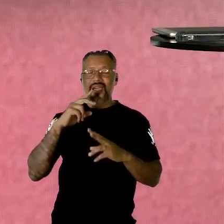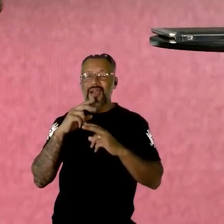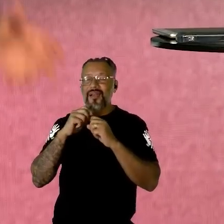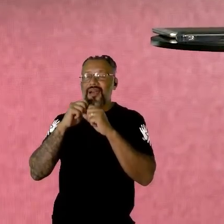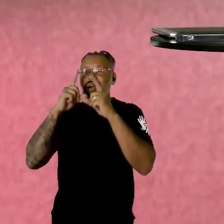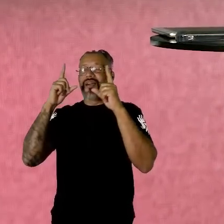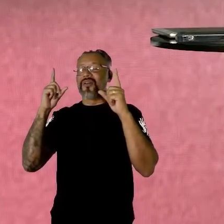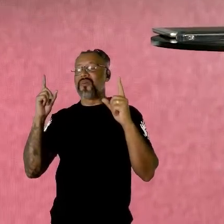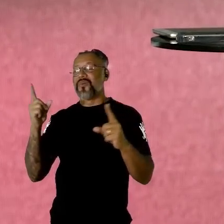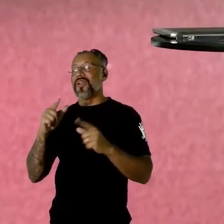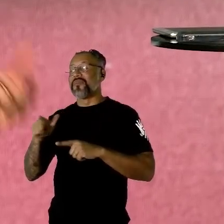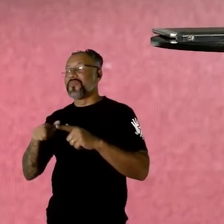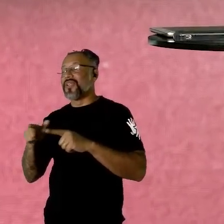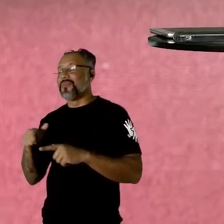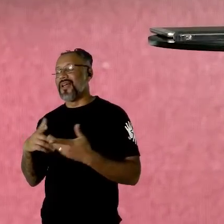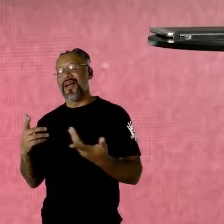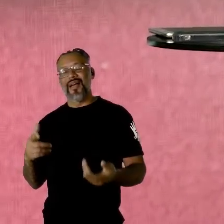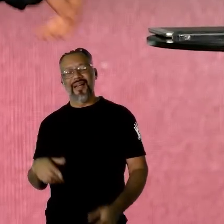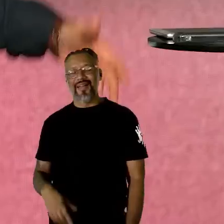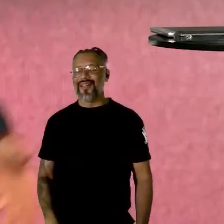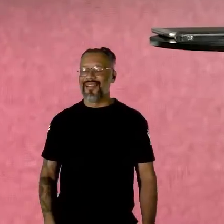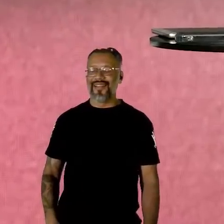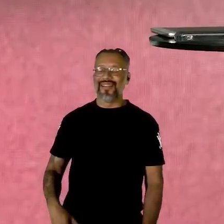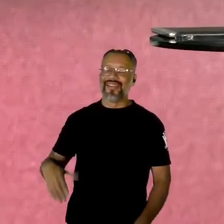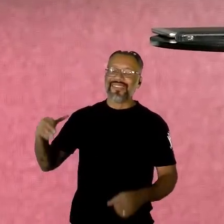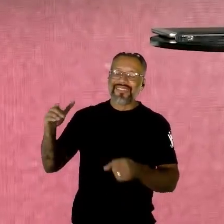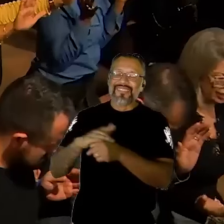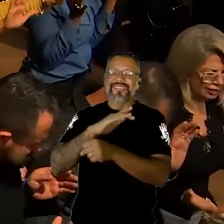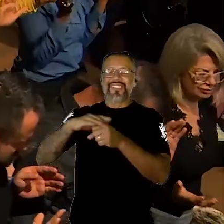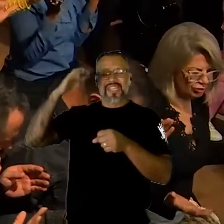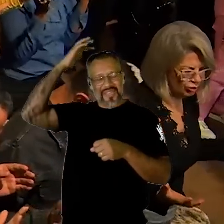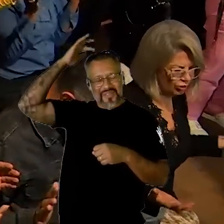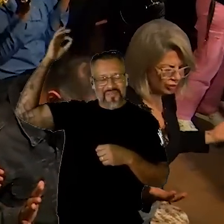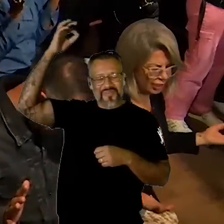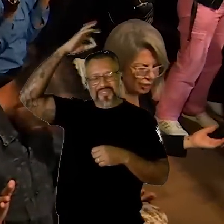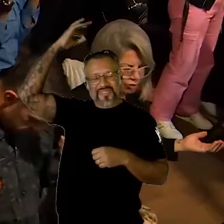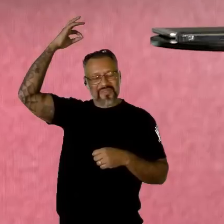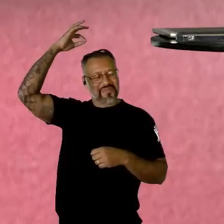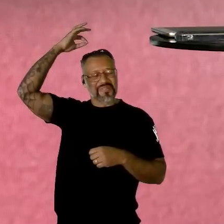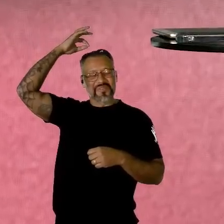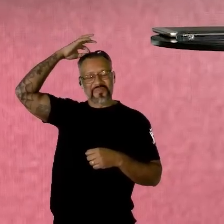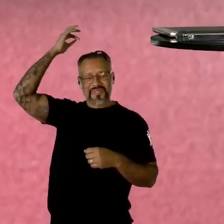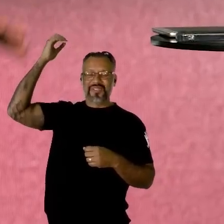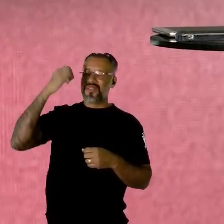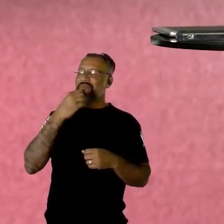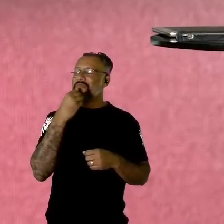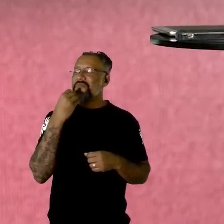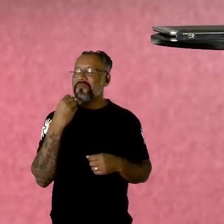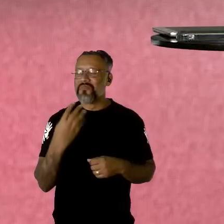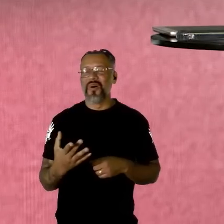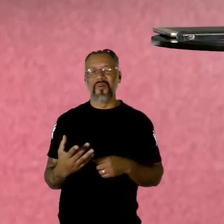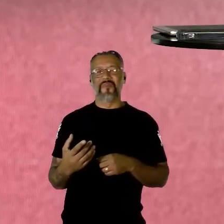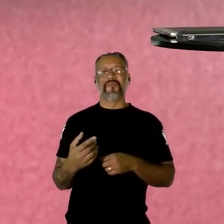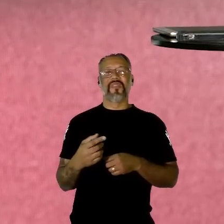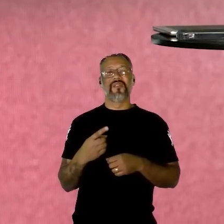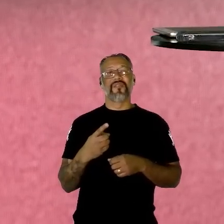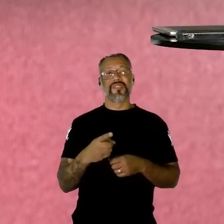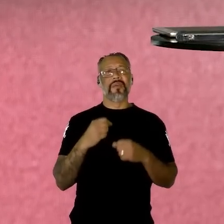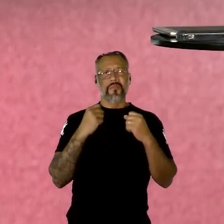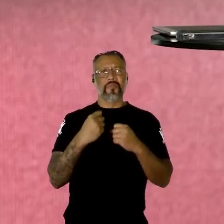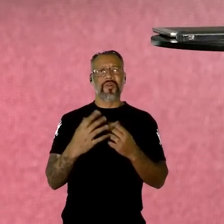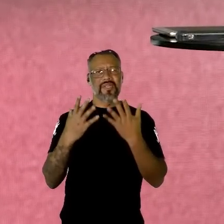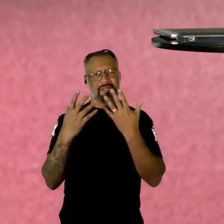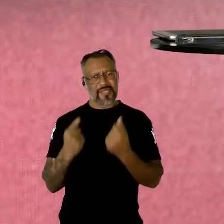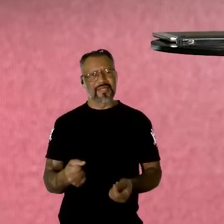é viver Cheio do Espírito eu aceito perder tudo menos o espírito